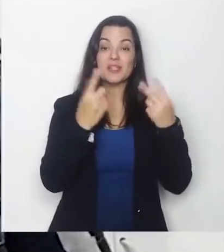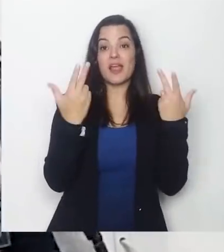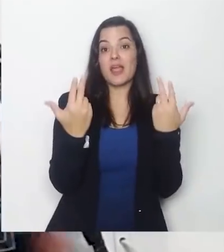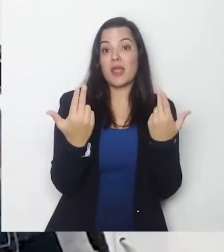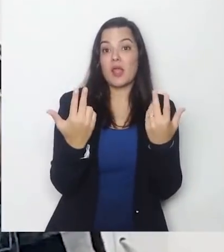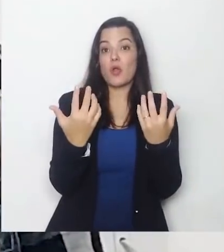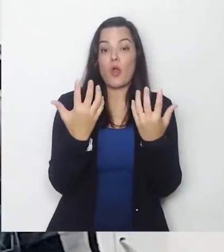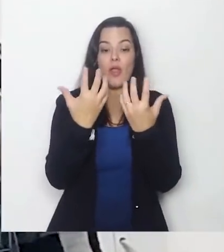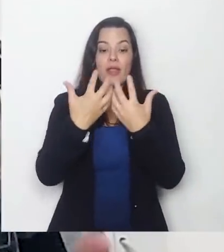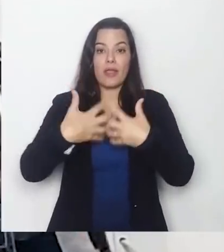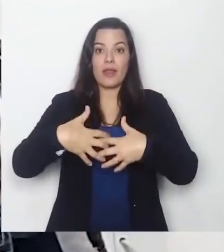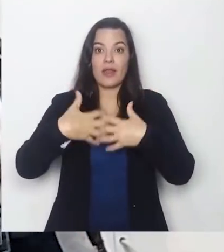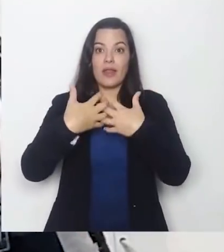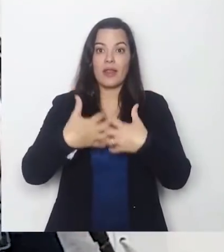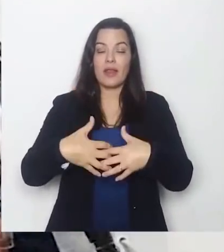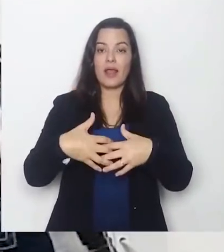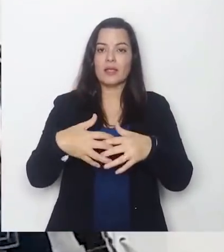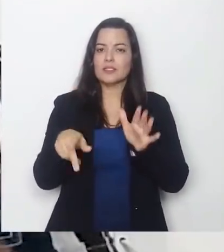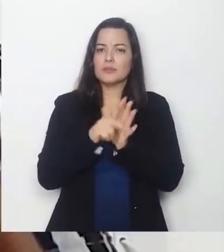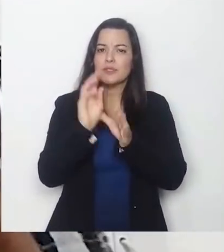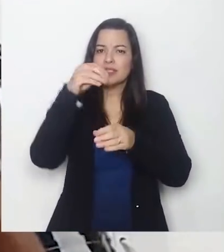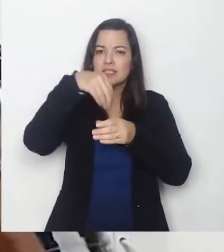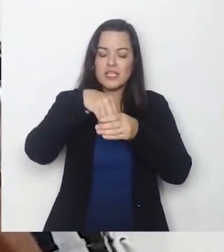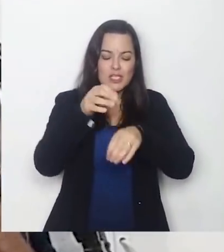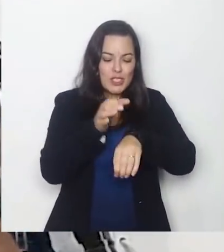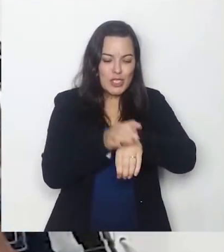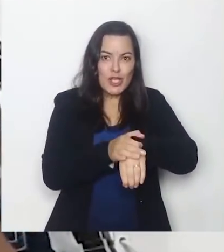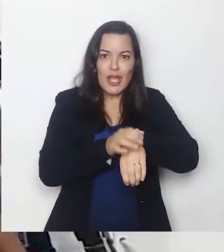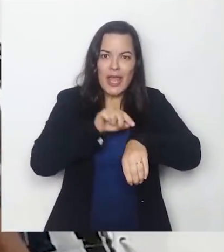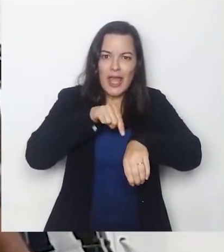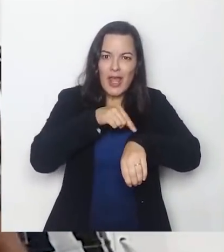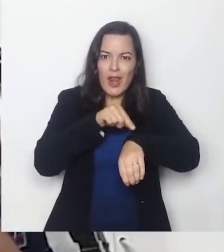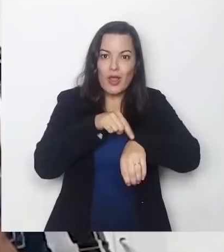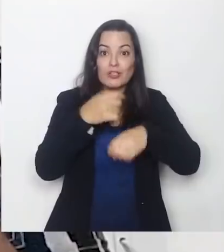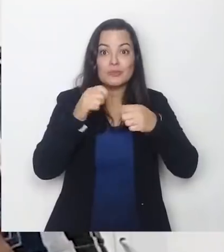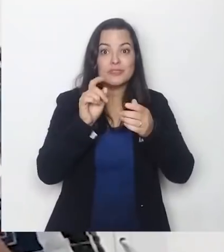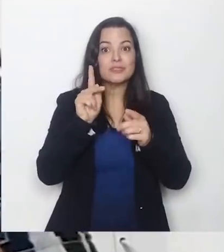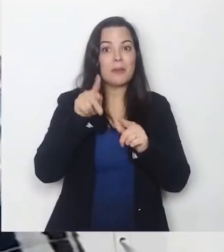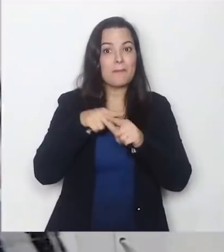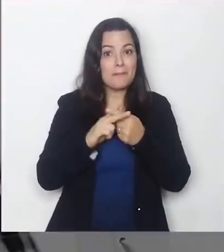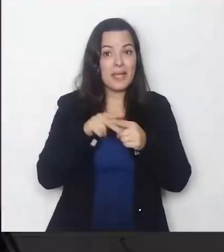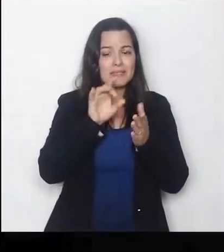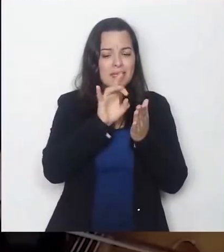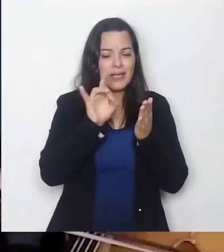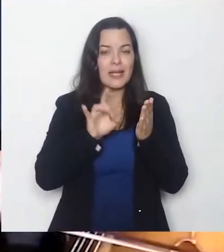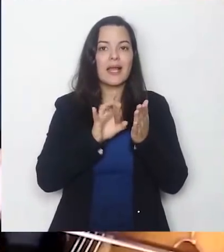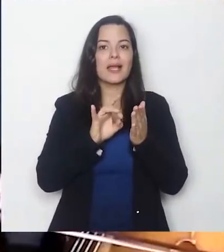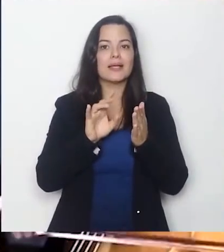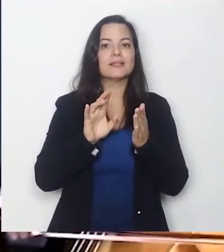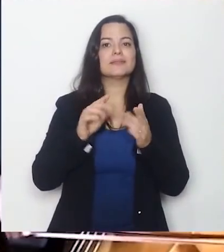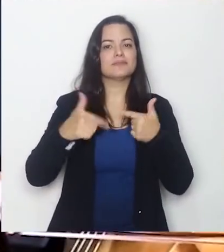se fosse uma engrenagem de um relógio. Precisa de todas as peças para funcionar bem.